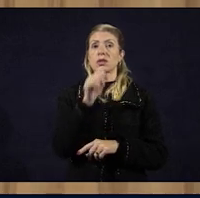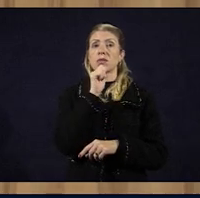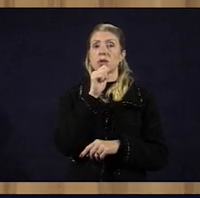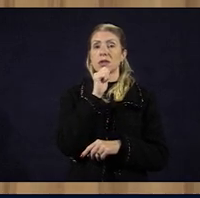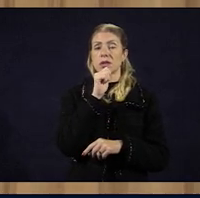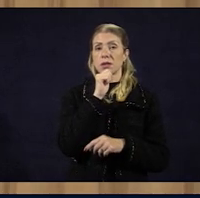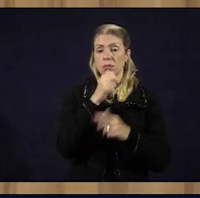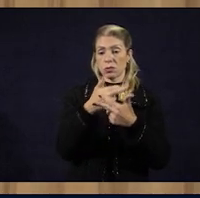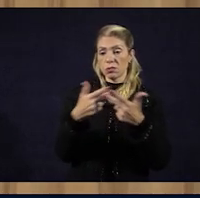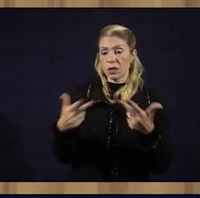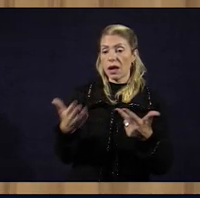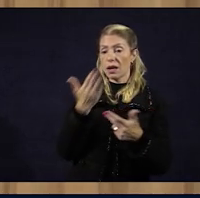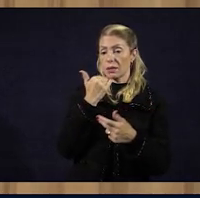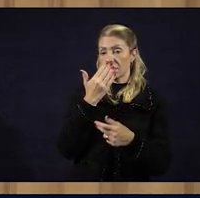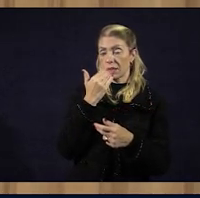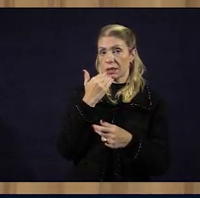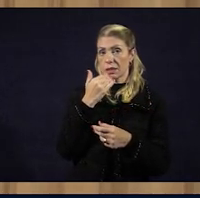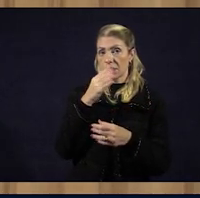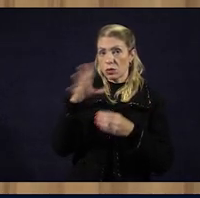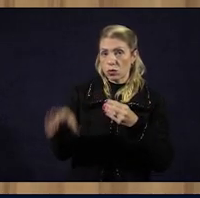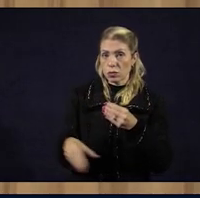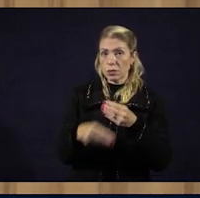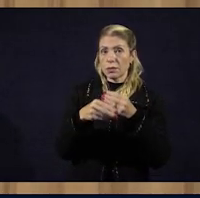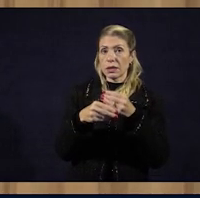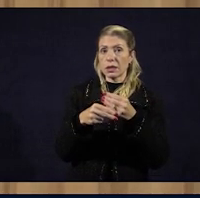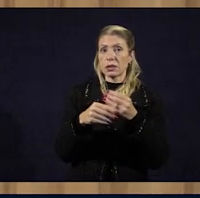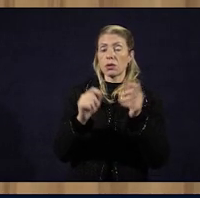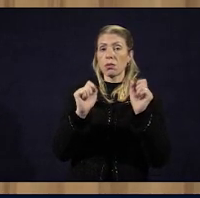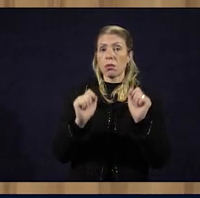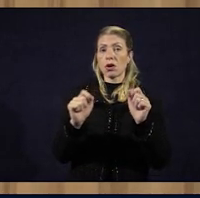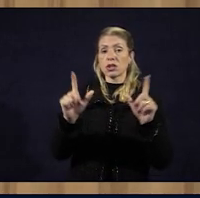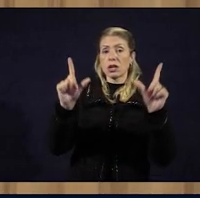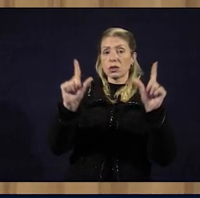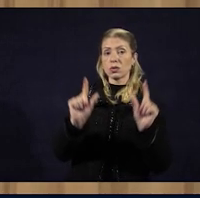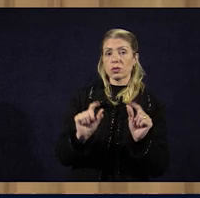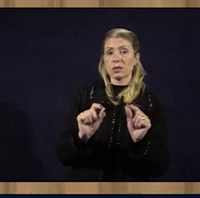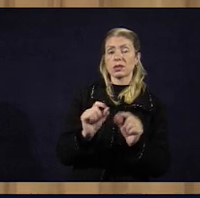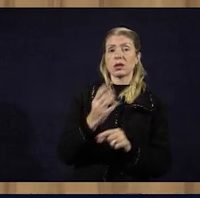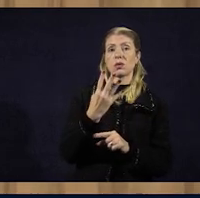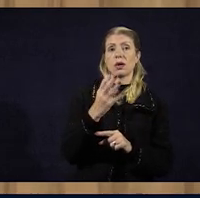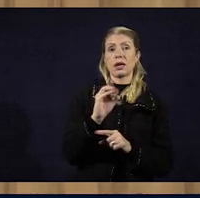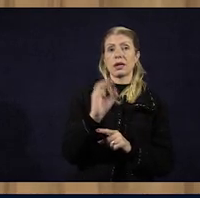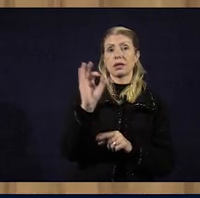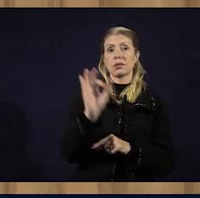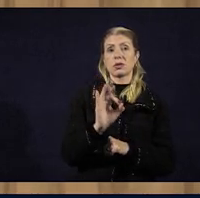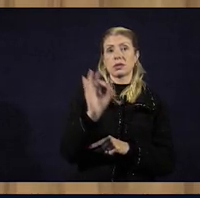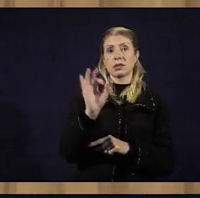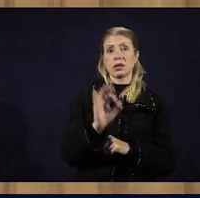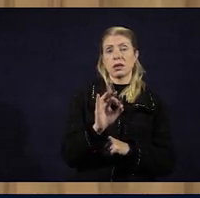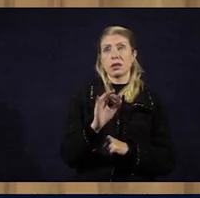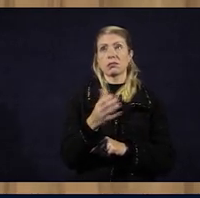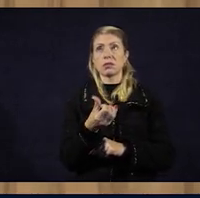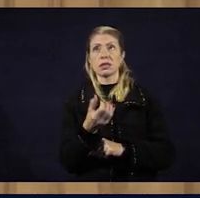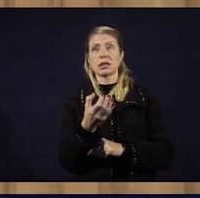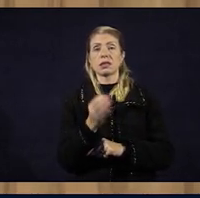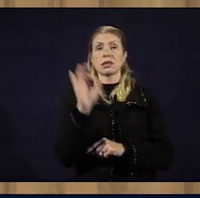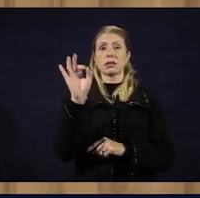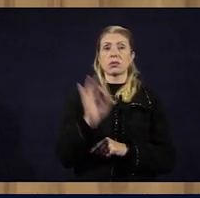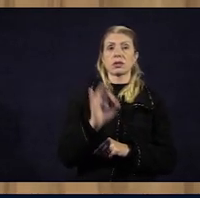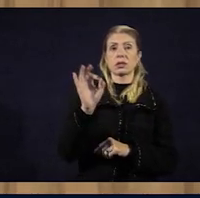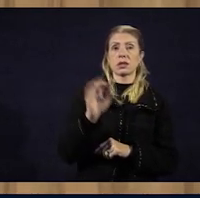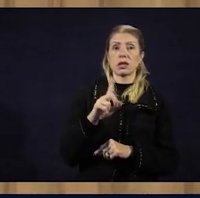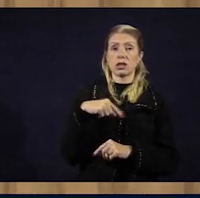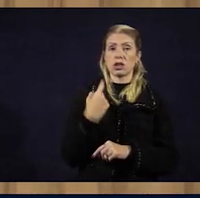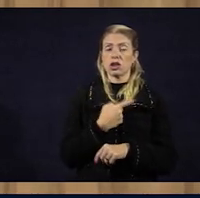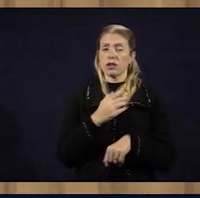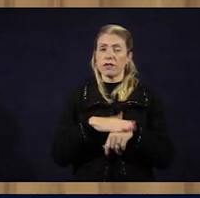alimentar na alimentação e pode reduzir em 40% as emissões 40 60 depende nós estamos